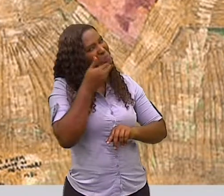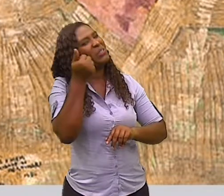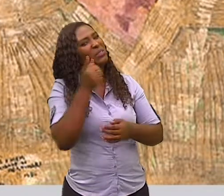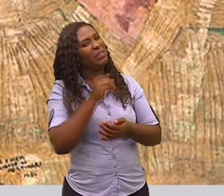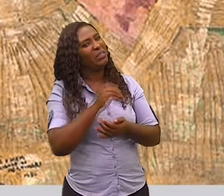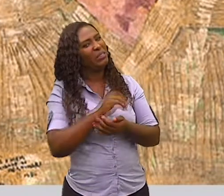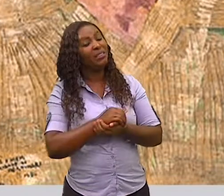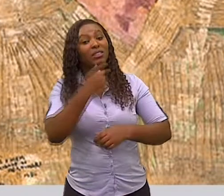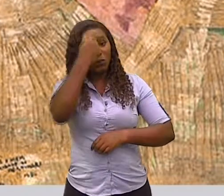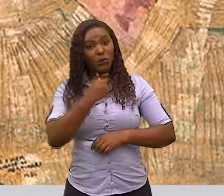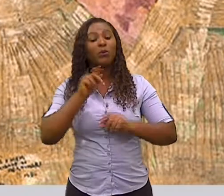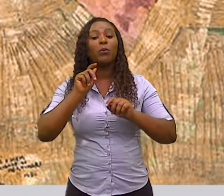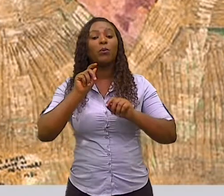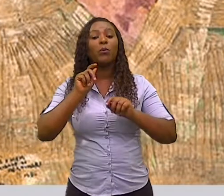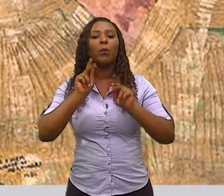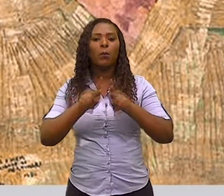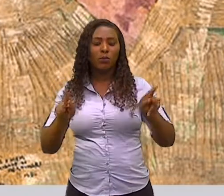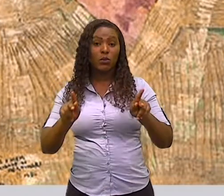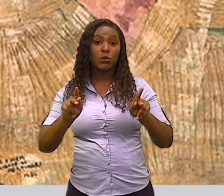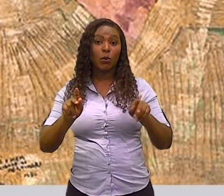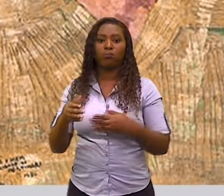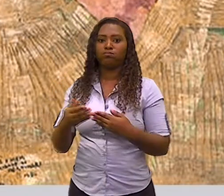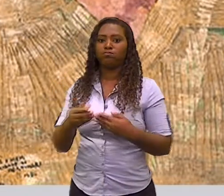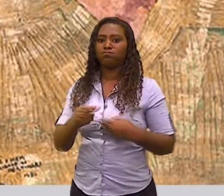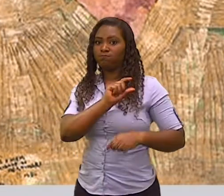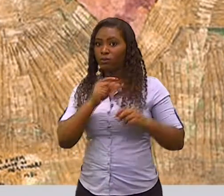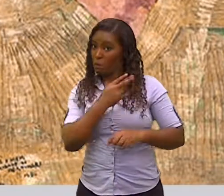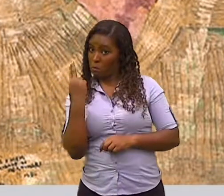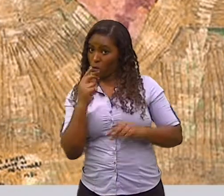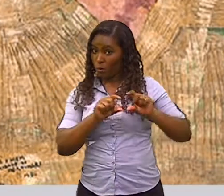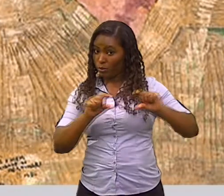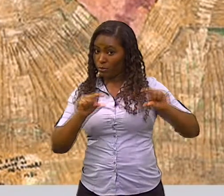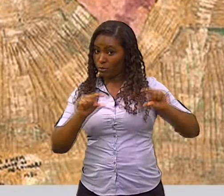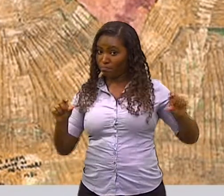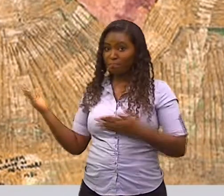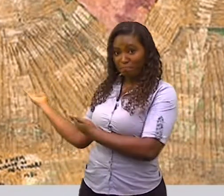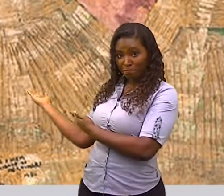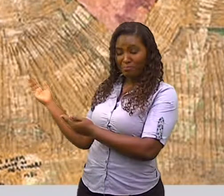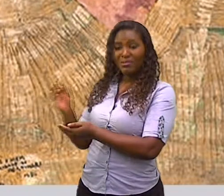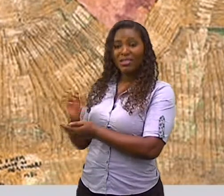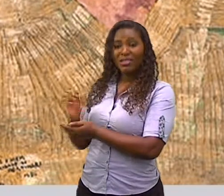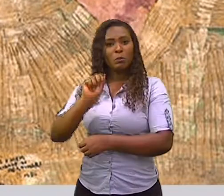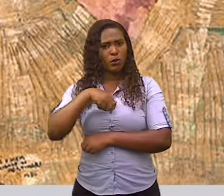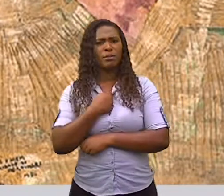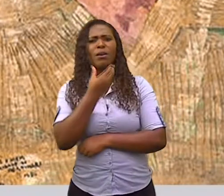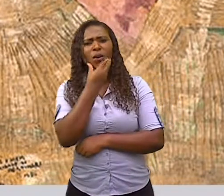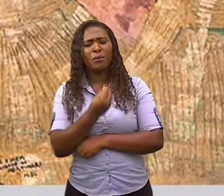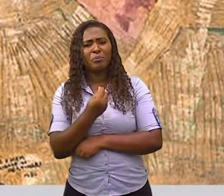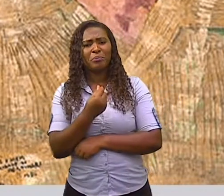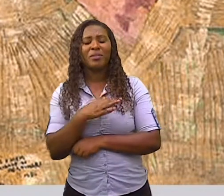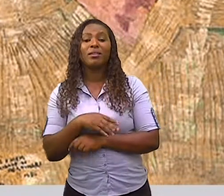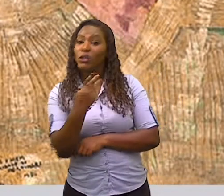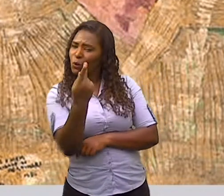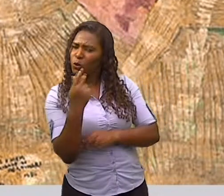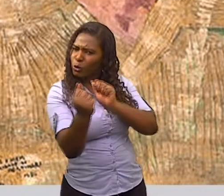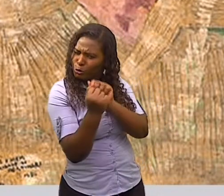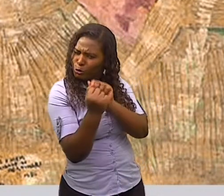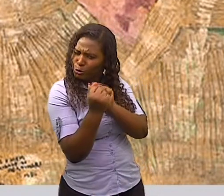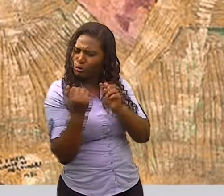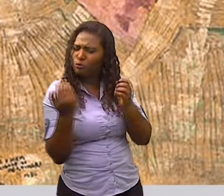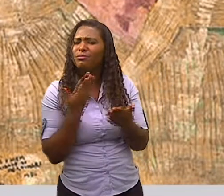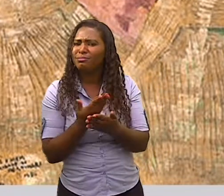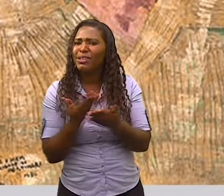sou o professor Antônio e estarei junto com vocês durante esta aula. E vamos juntos hoje nos